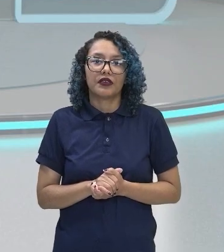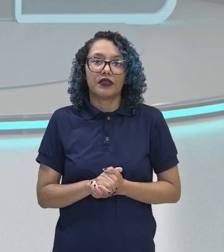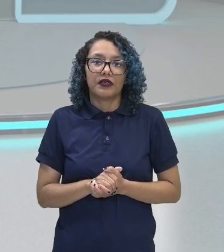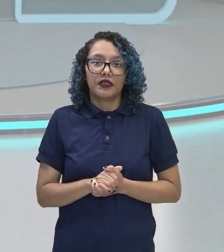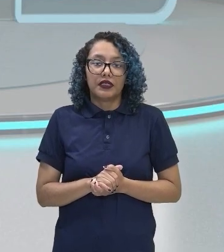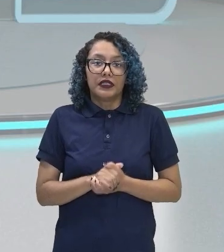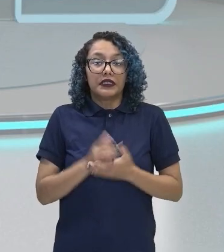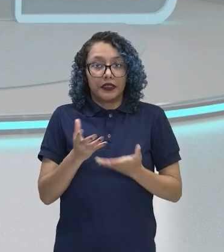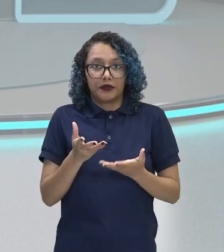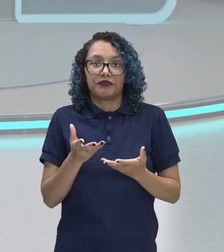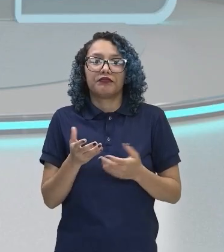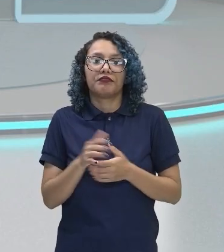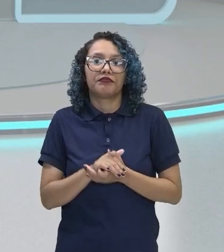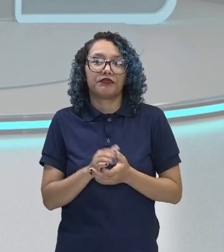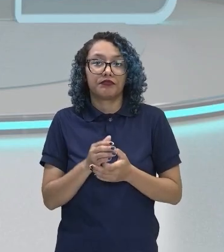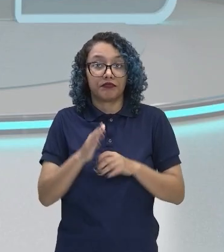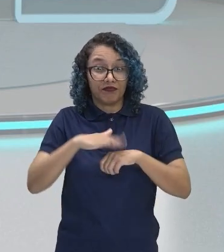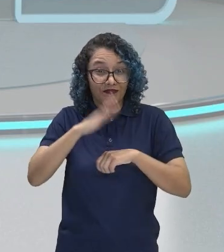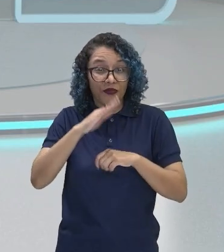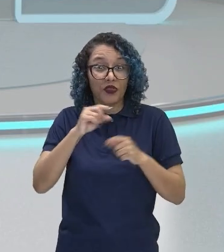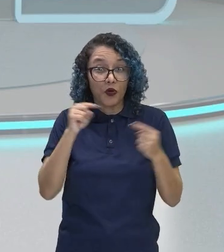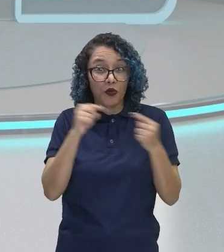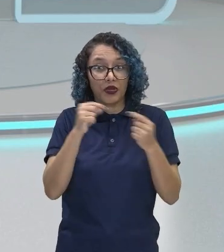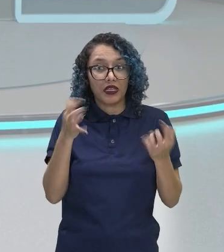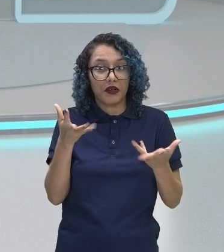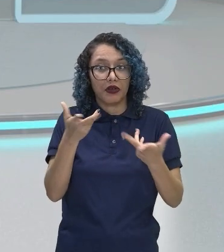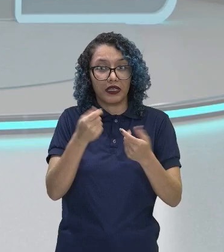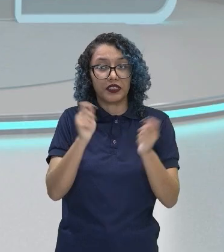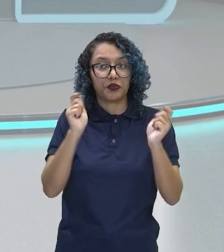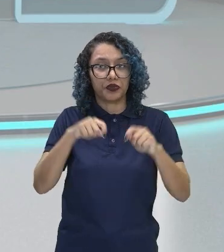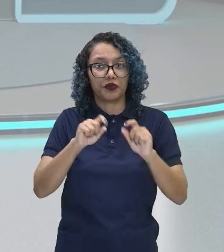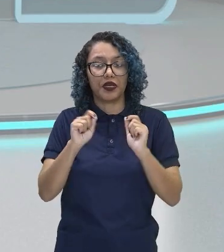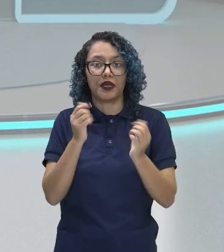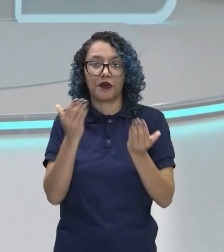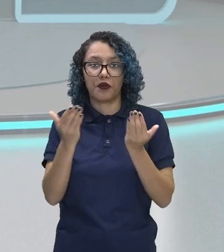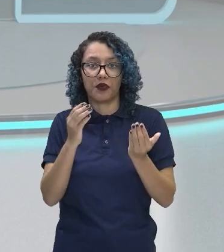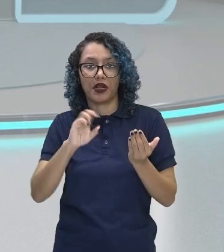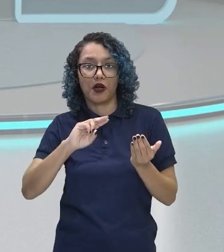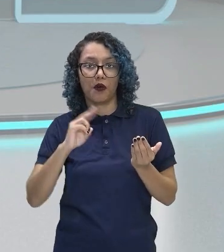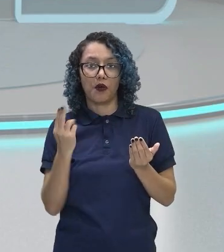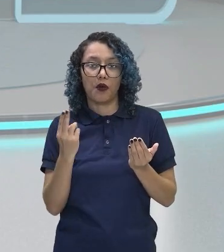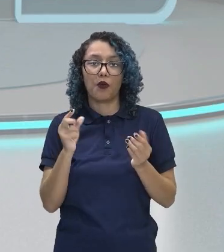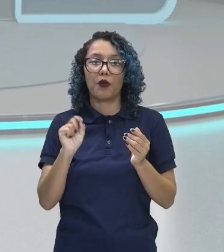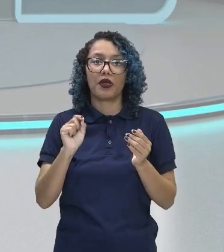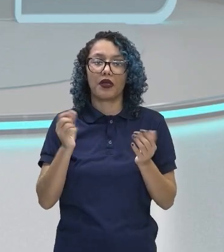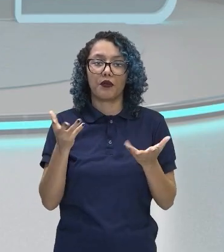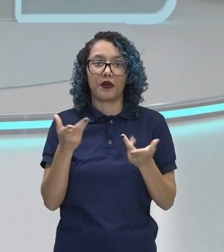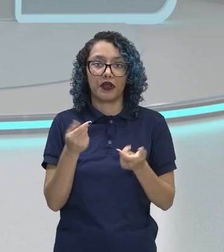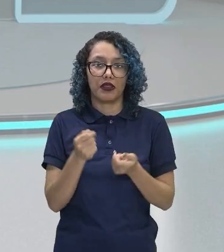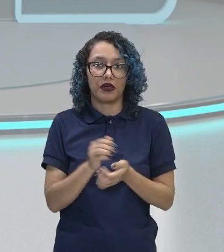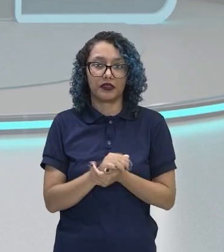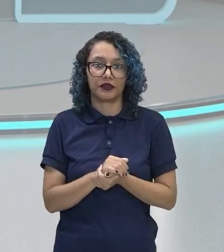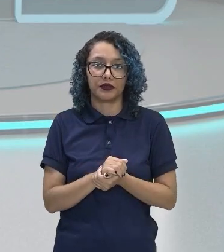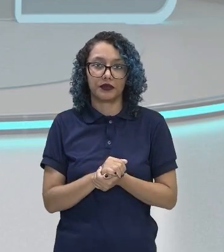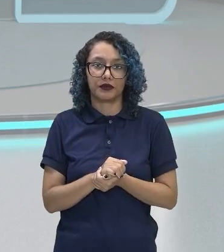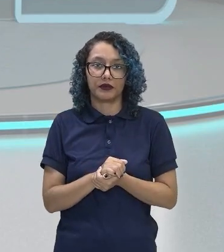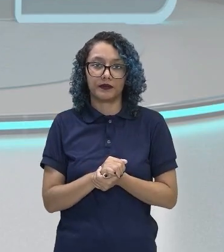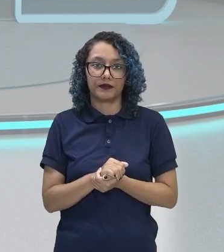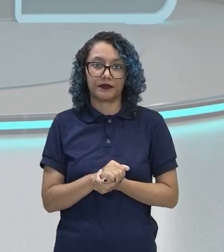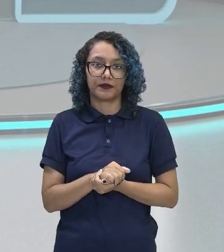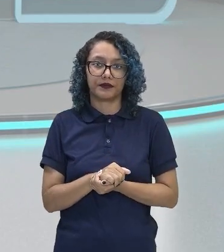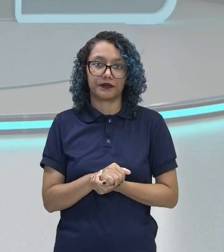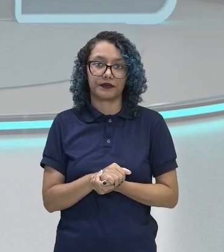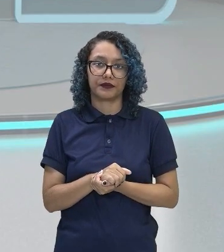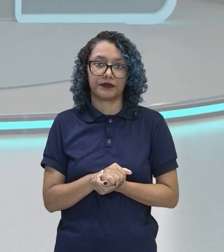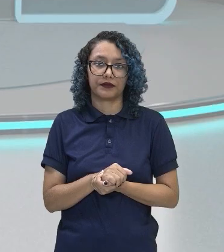posso utilizar para comparar ou para indicar que determinada qualidade, né, que um adjetivo é utilizado na